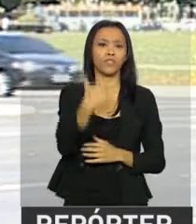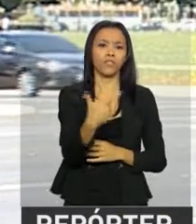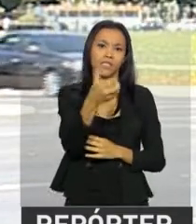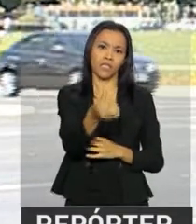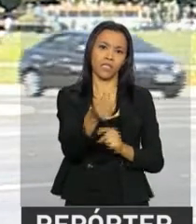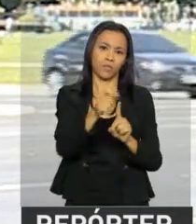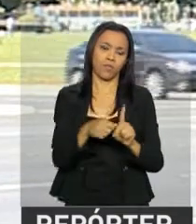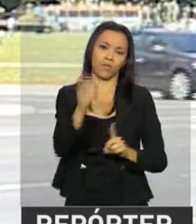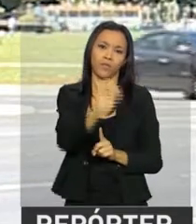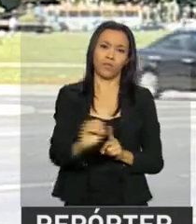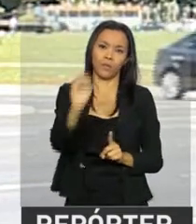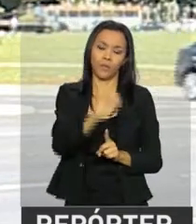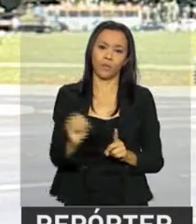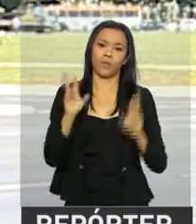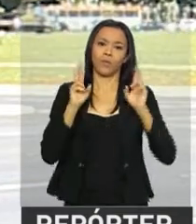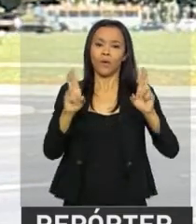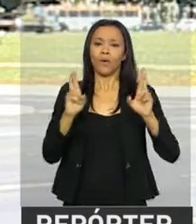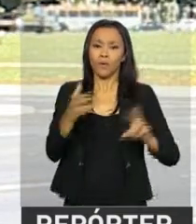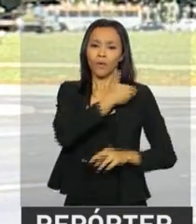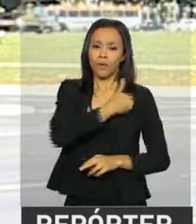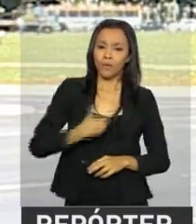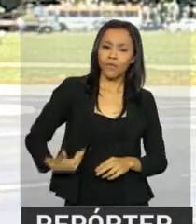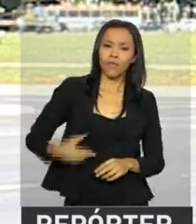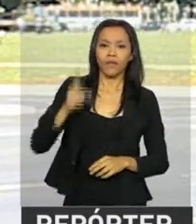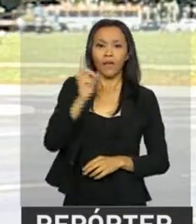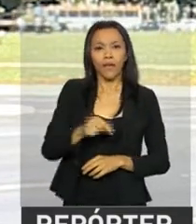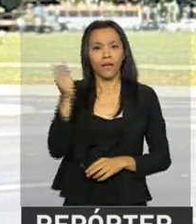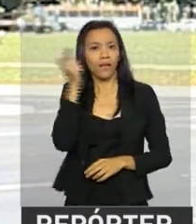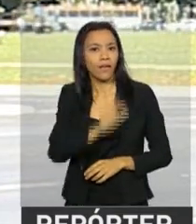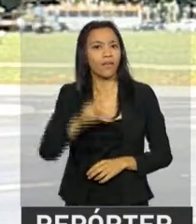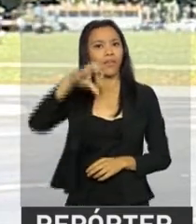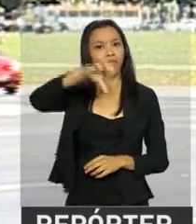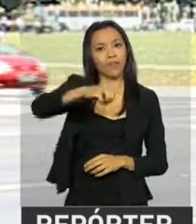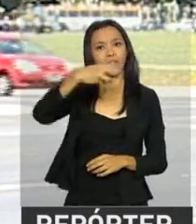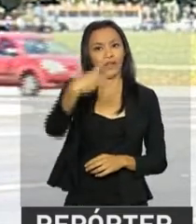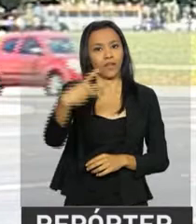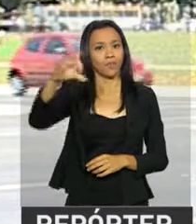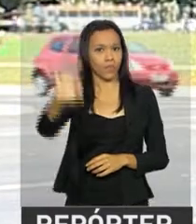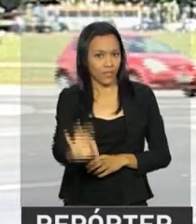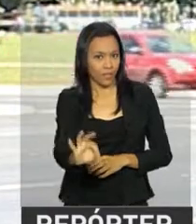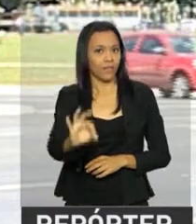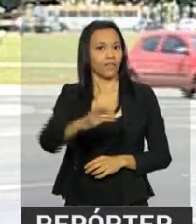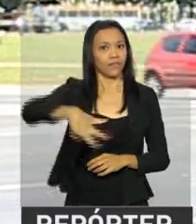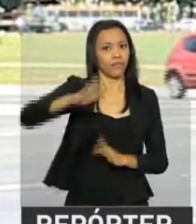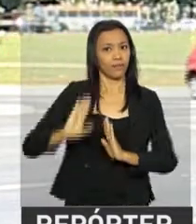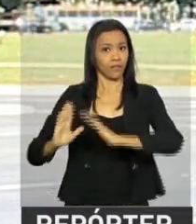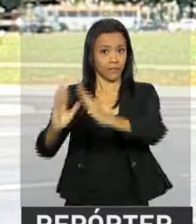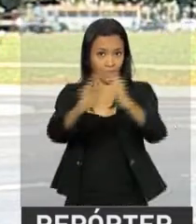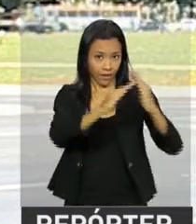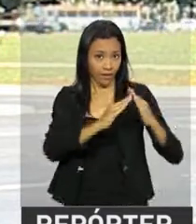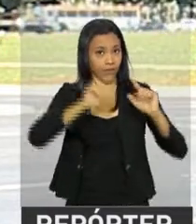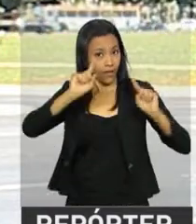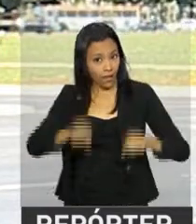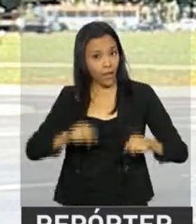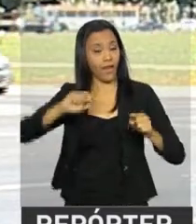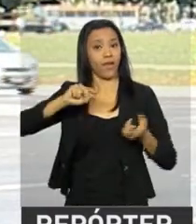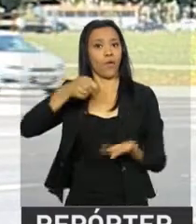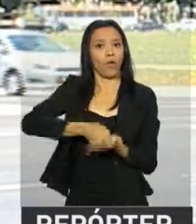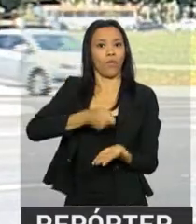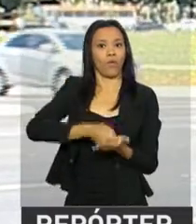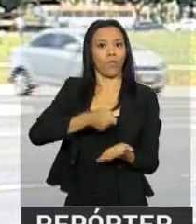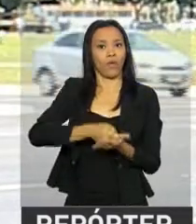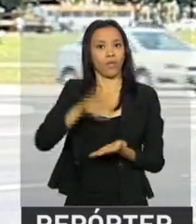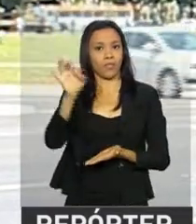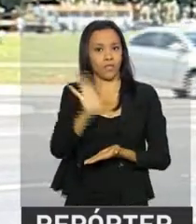A expectativa do governo é atingir 93% das residências, que é o percentual exigido